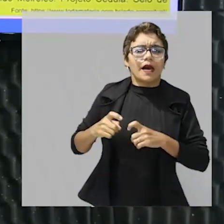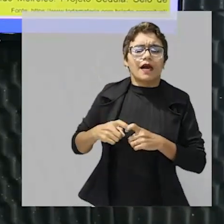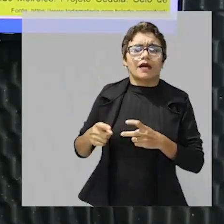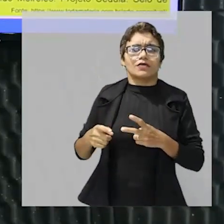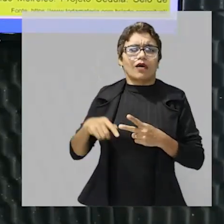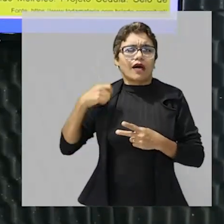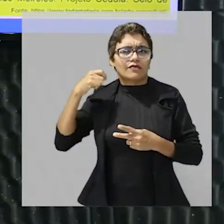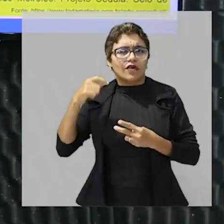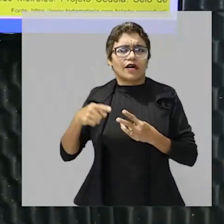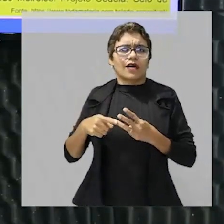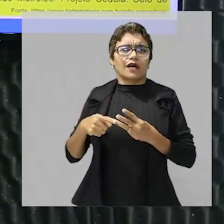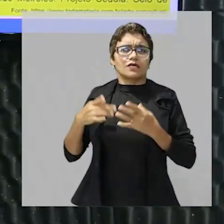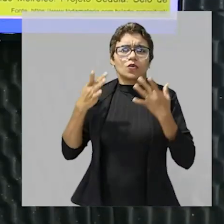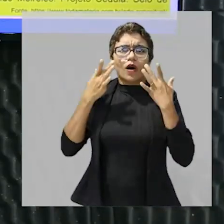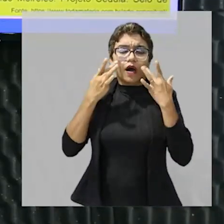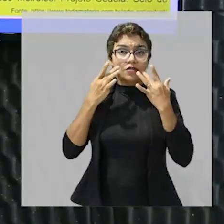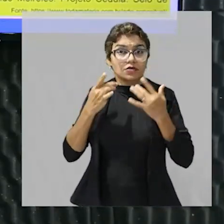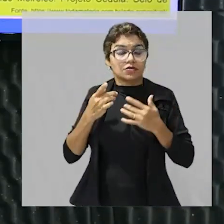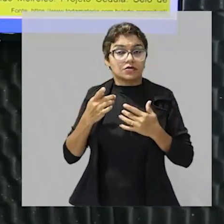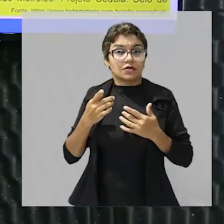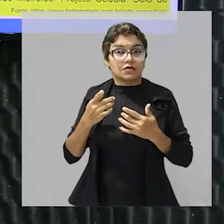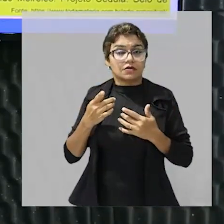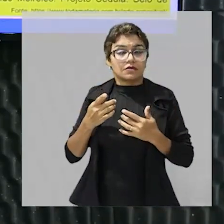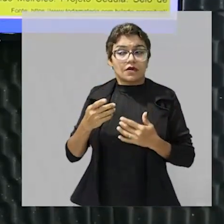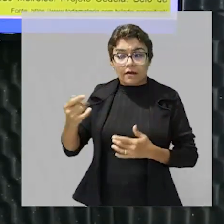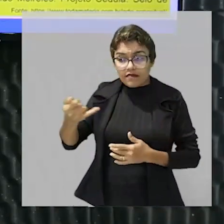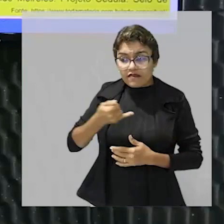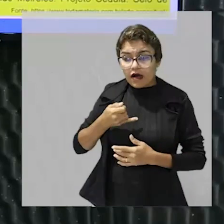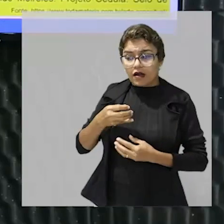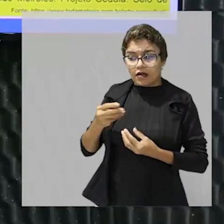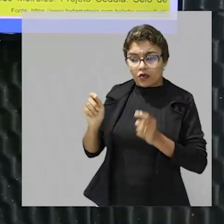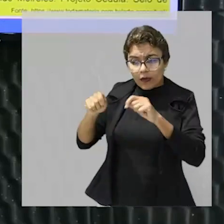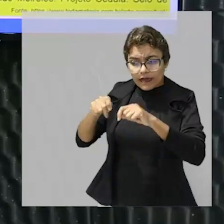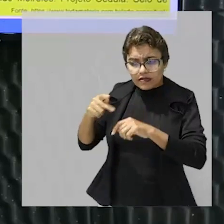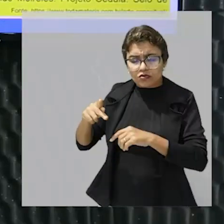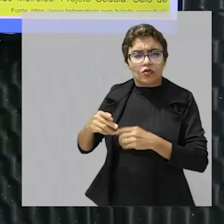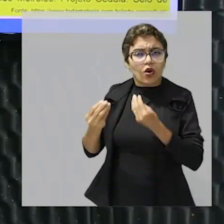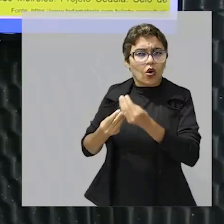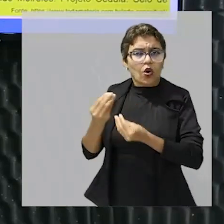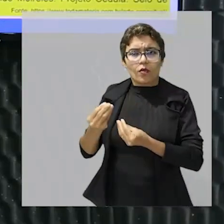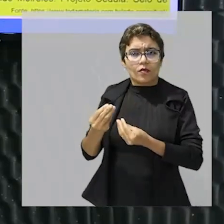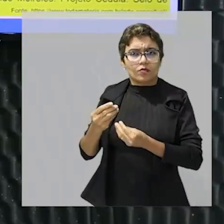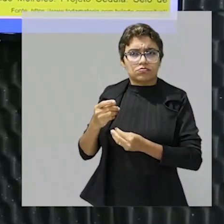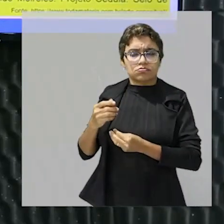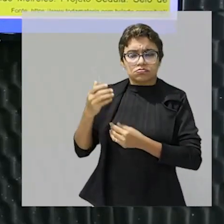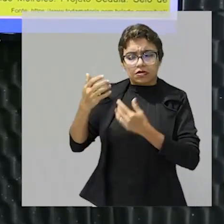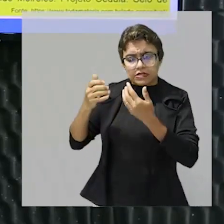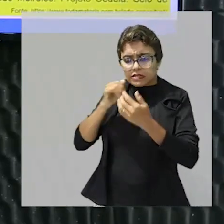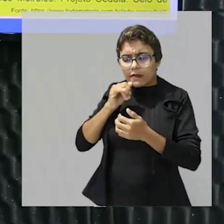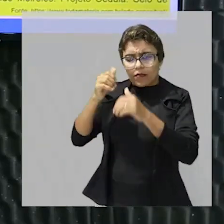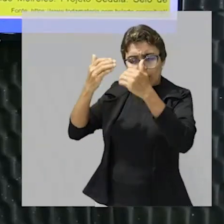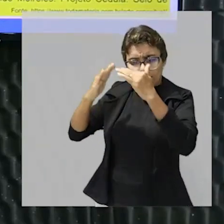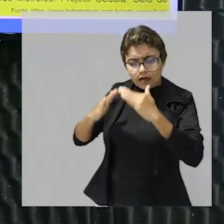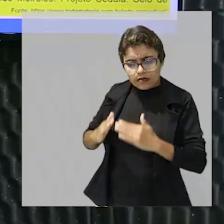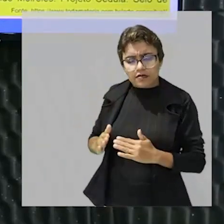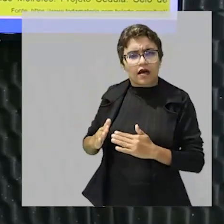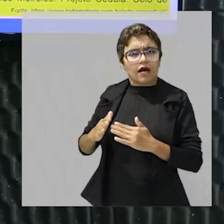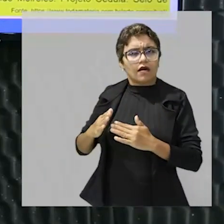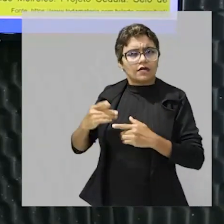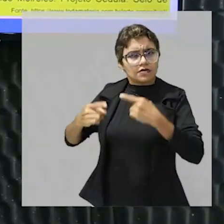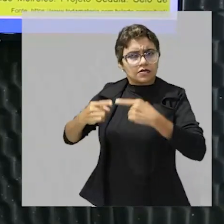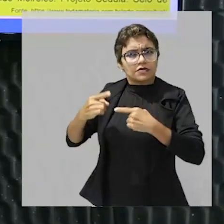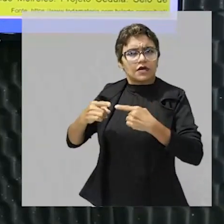artista. Me diga exatamente o que você vende. É a tua capacidade de pensar, analisar, questionar, discutir